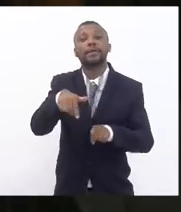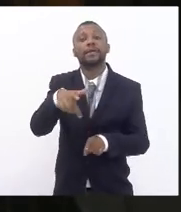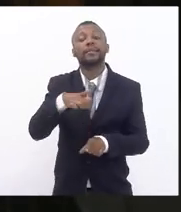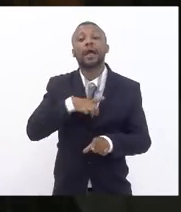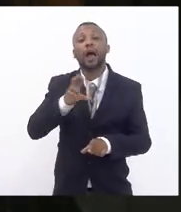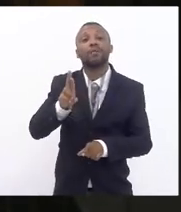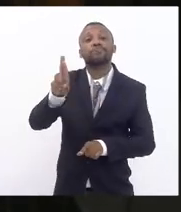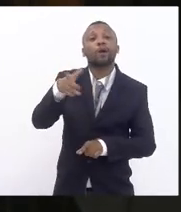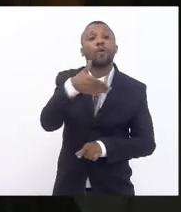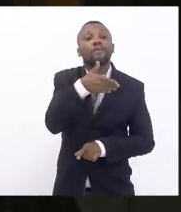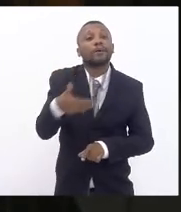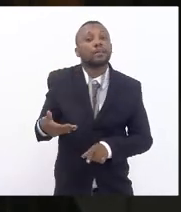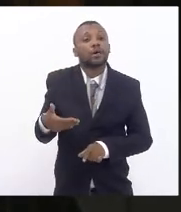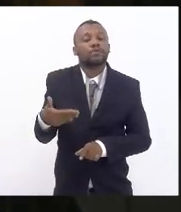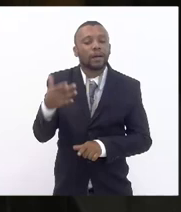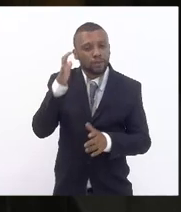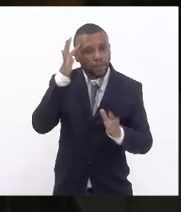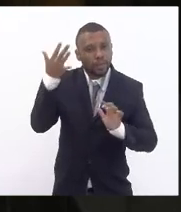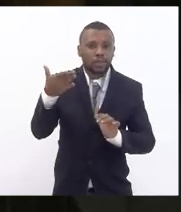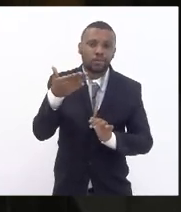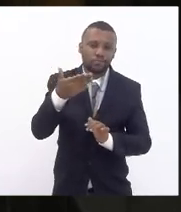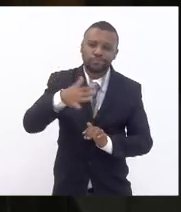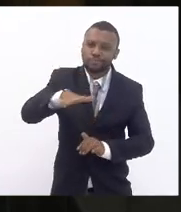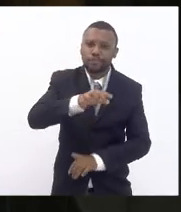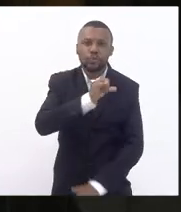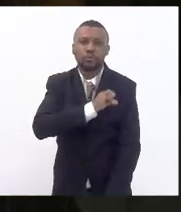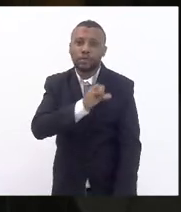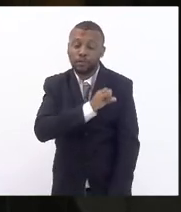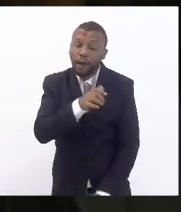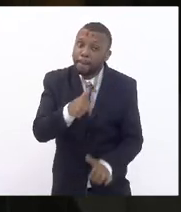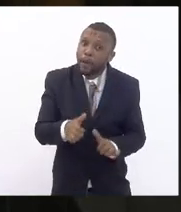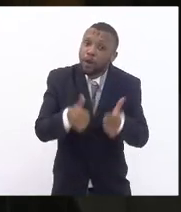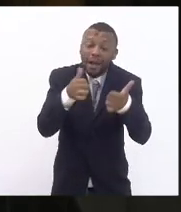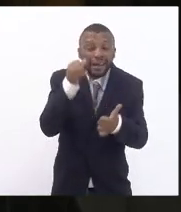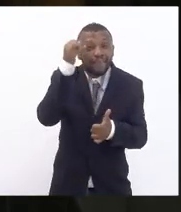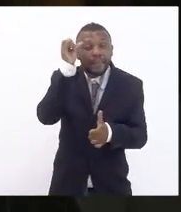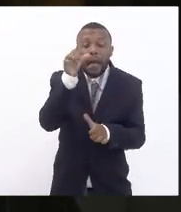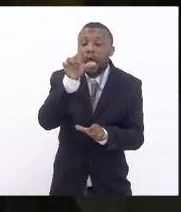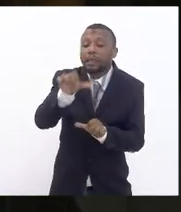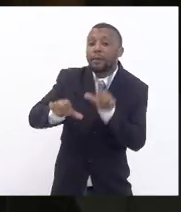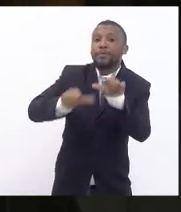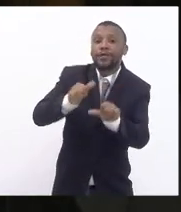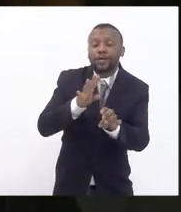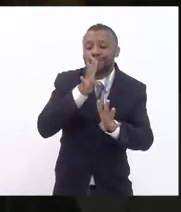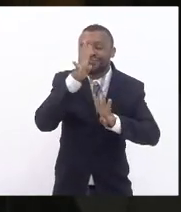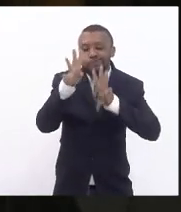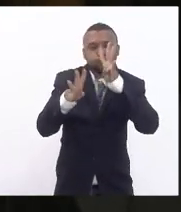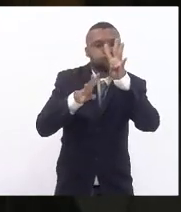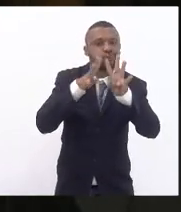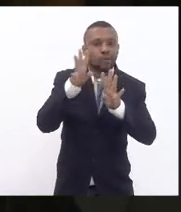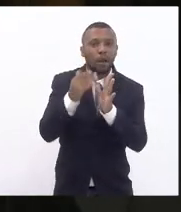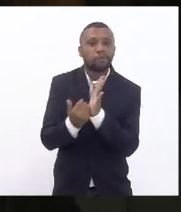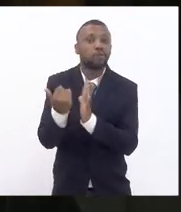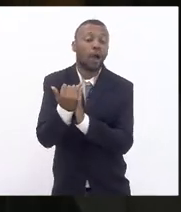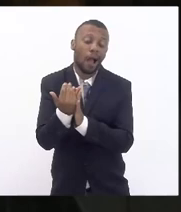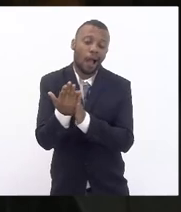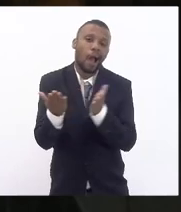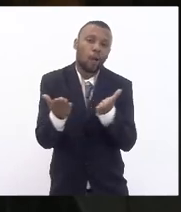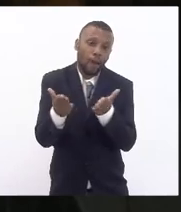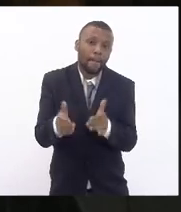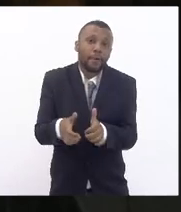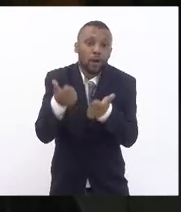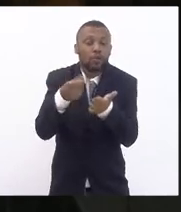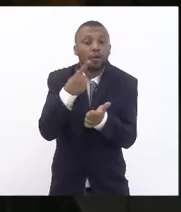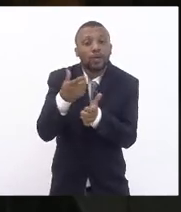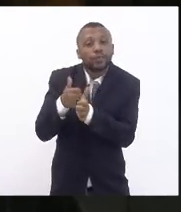Estado é até melhor não fazer mudanças acrobáticas agora, sem discutir com ninguém. É melhor seguir o trilho, seguir o